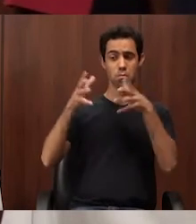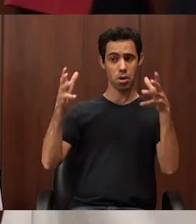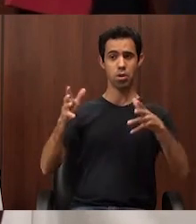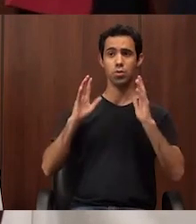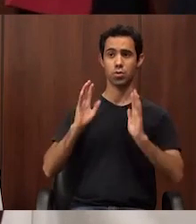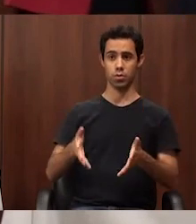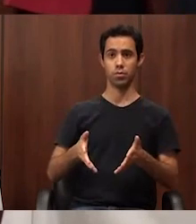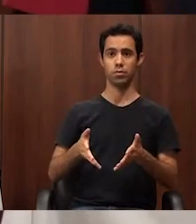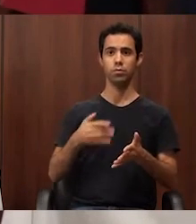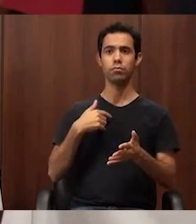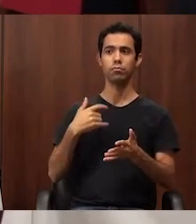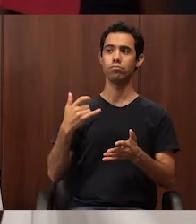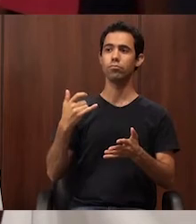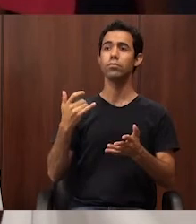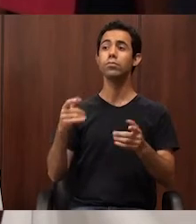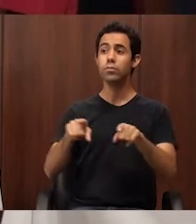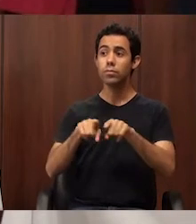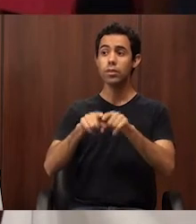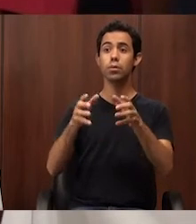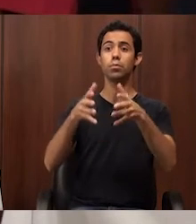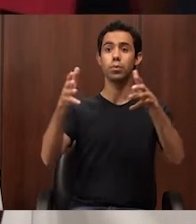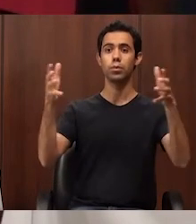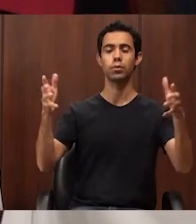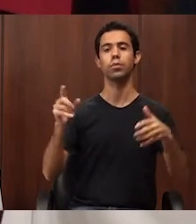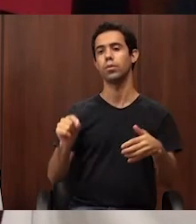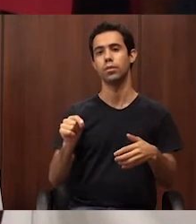Mas eu acho que ela ainda pode crescer mais. Por quê? Porque